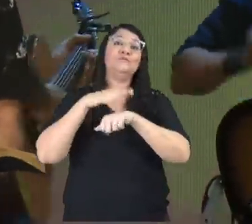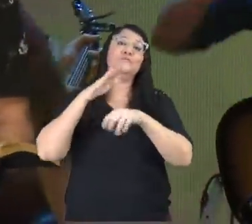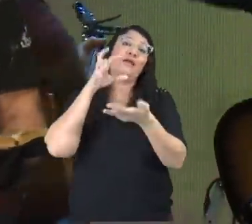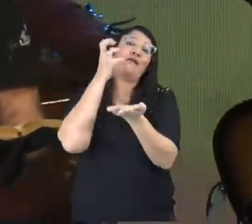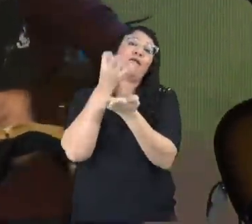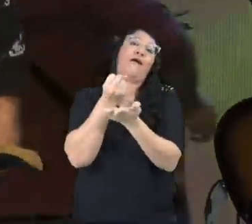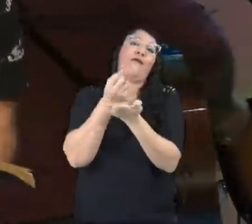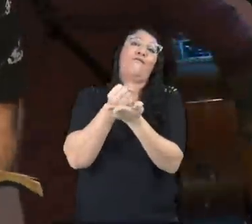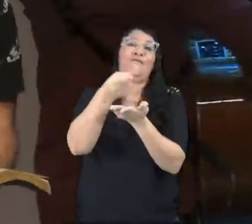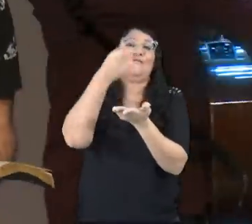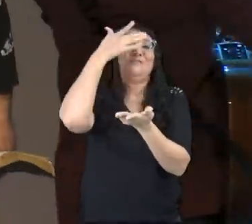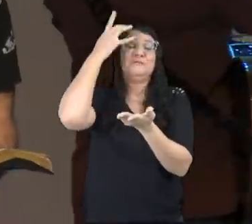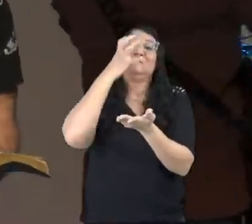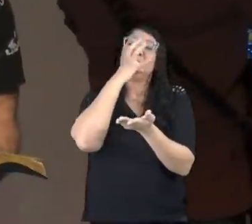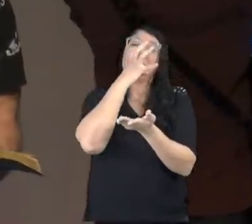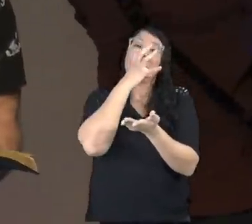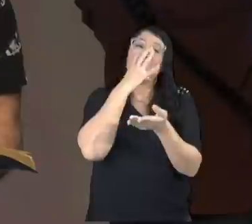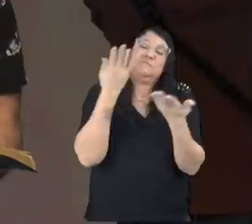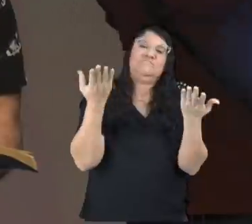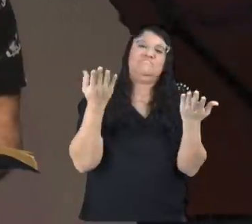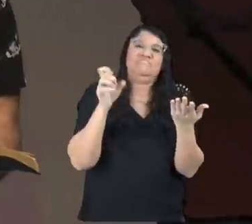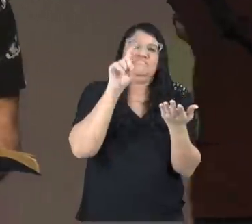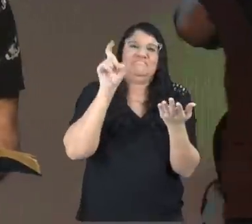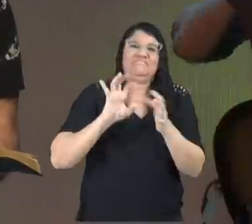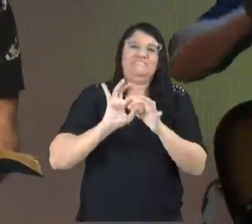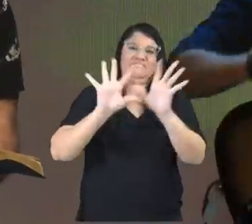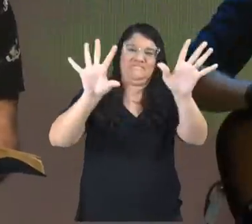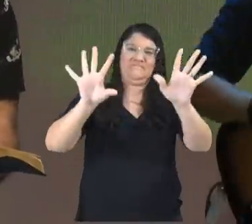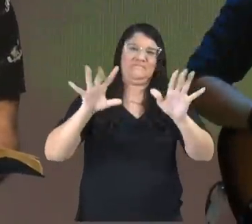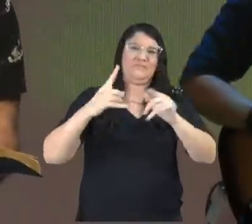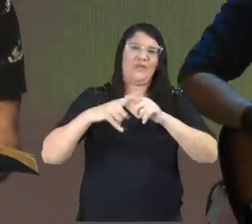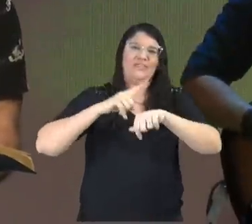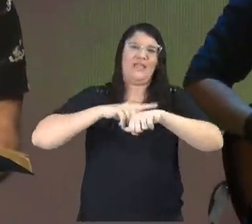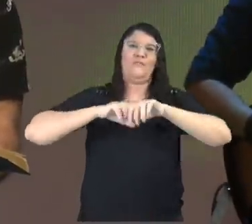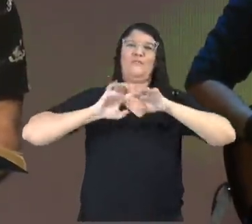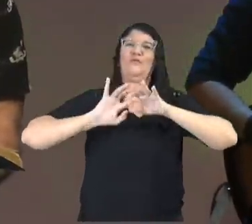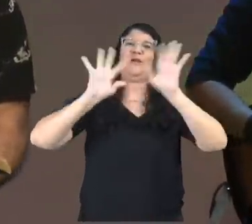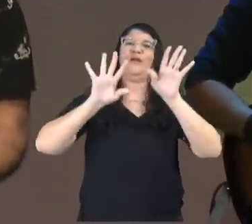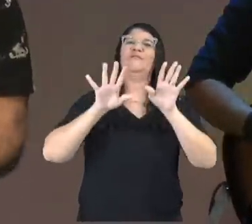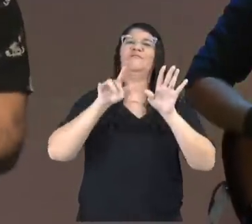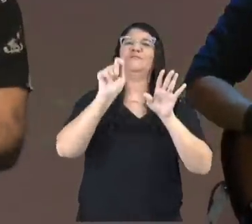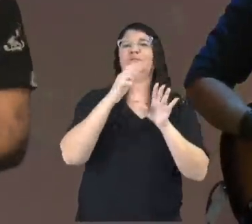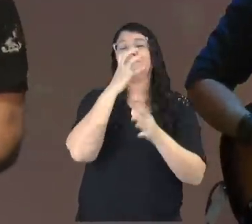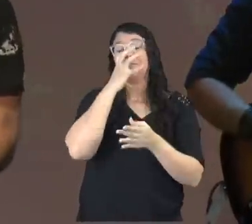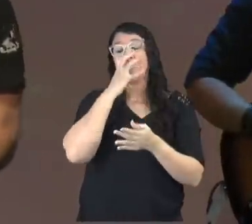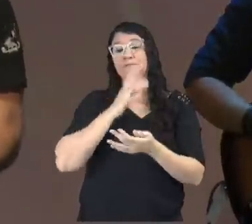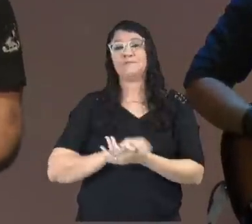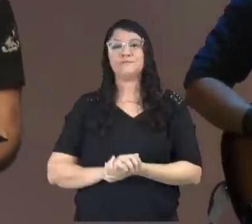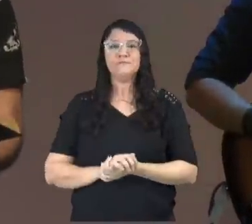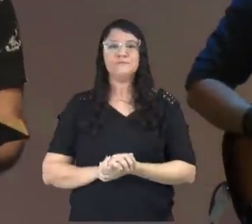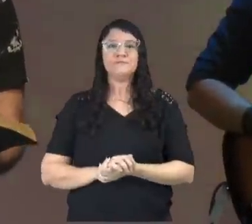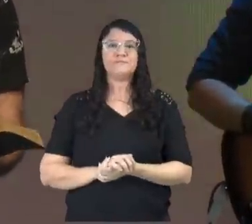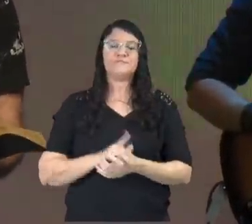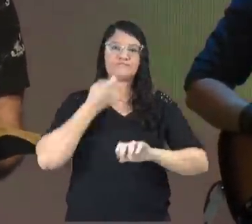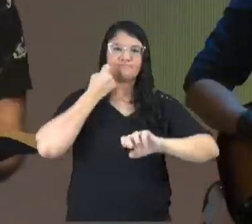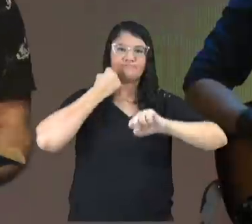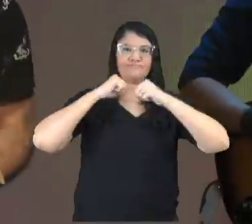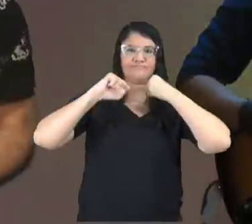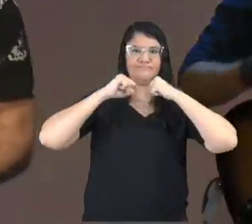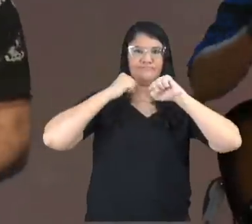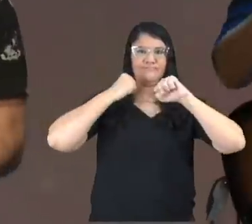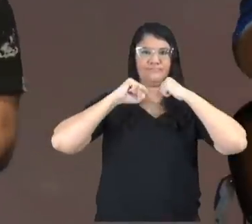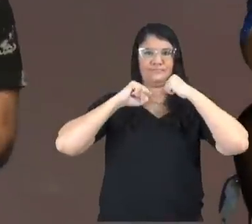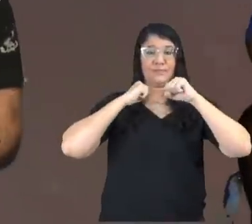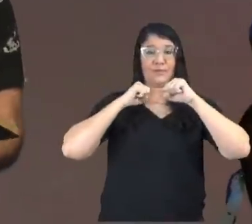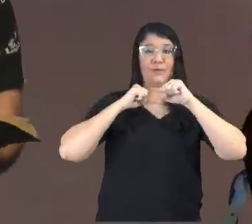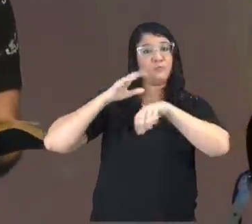ou madrugada, enfim, é além do tempo. Esse verso, esse salmo, é um salmo do rei